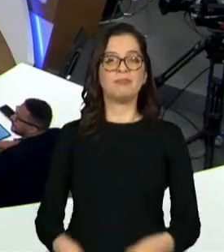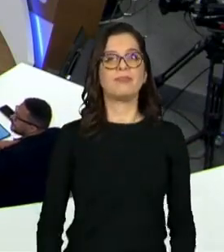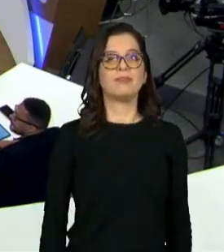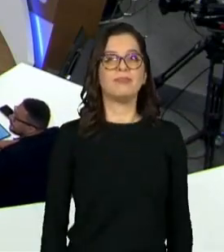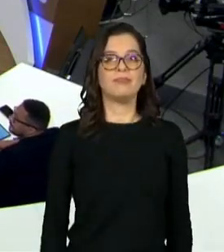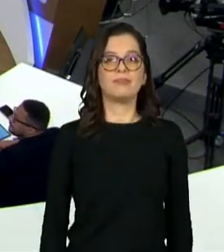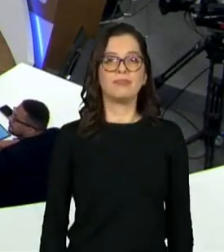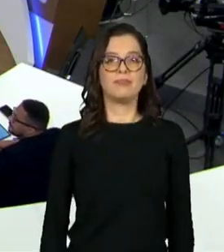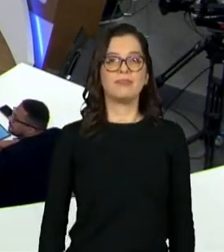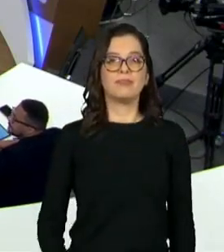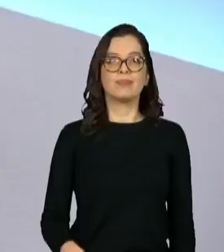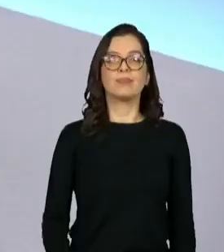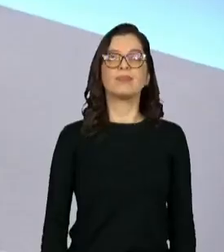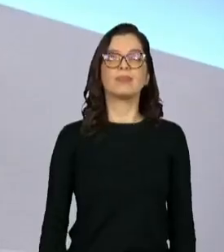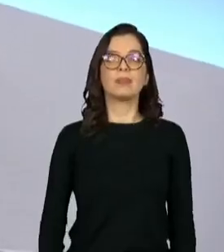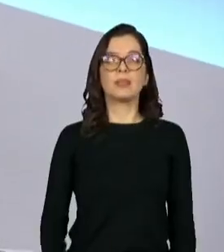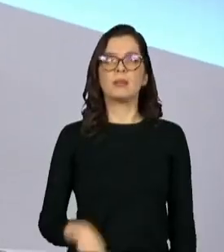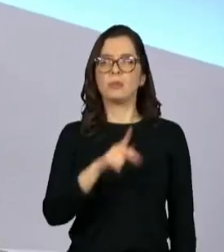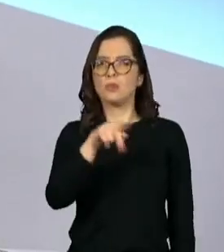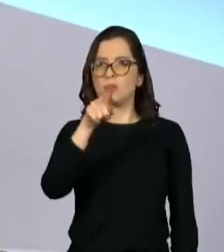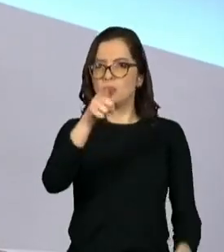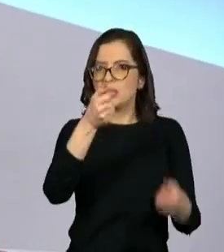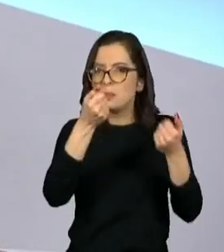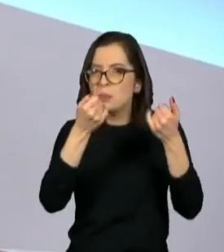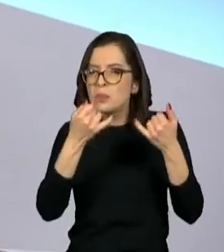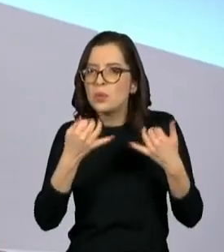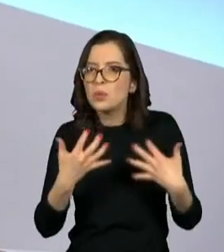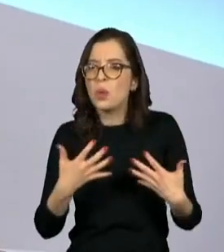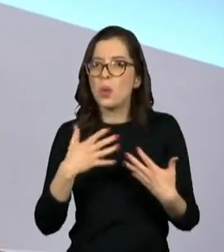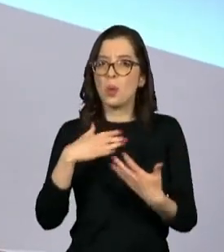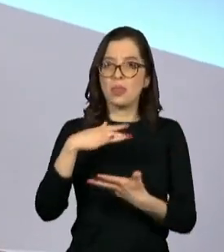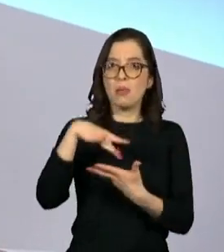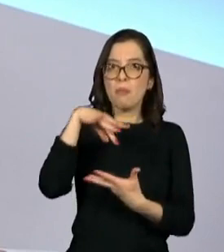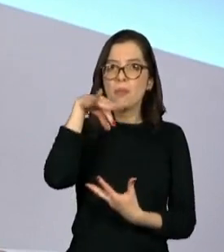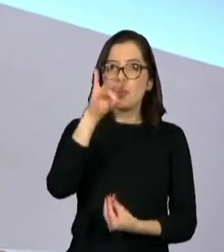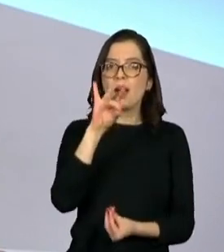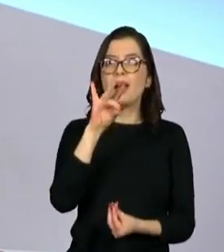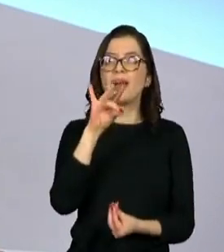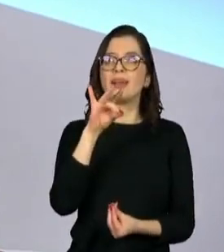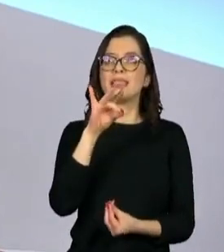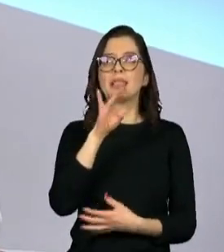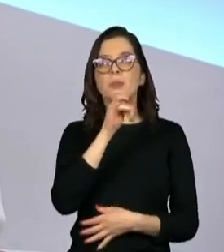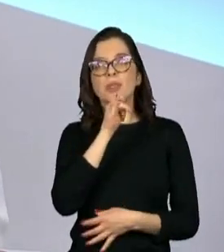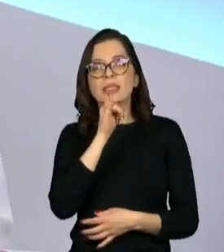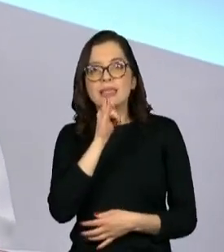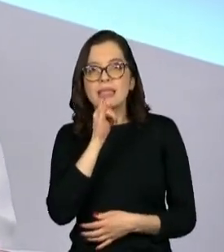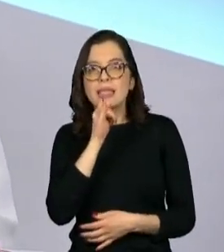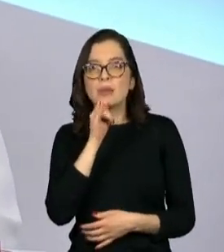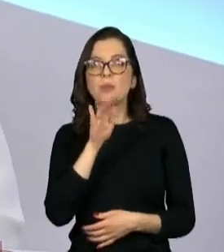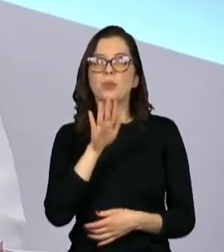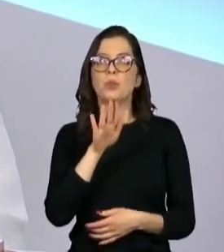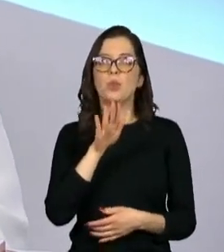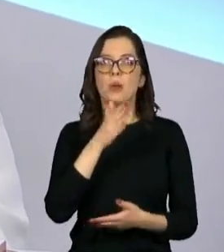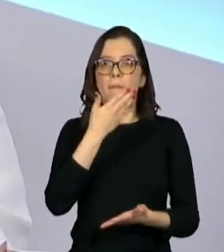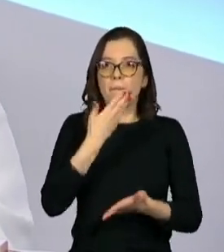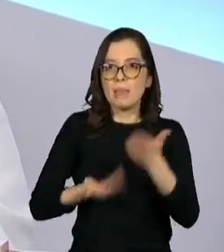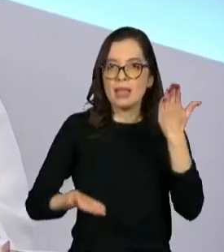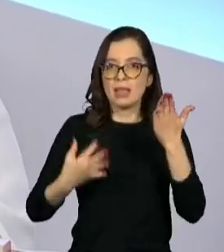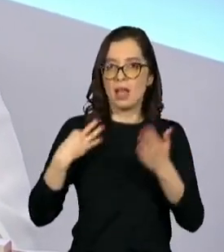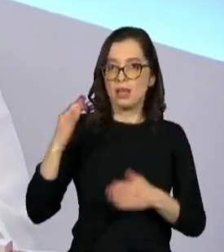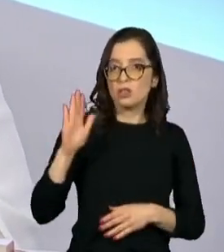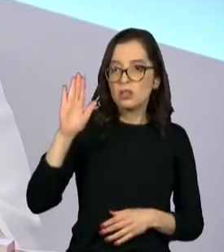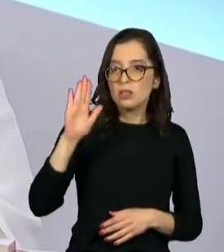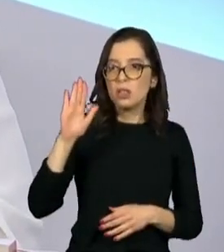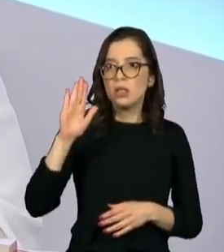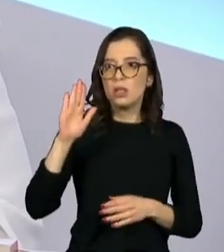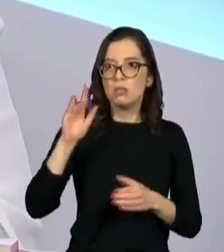Professor, o senhor diz que numa democracia o perdedor deve se retirar quando perde. Mas, conversando com todo o seu